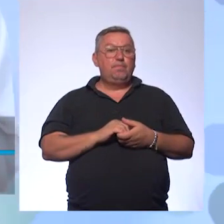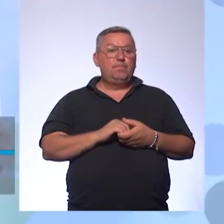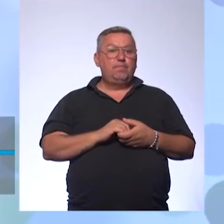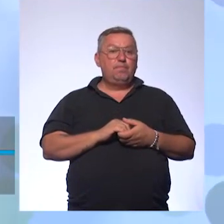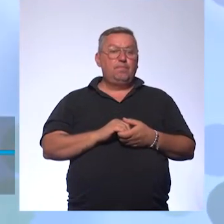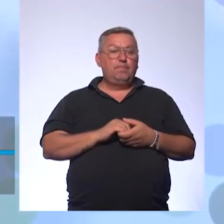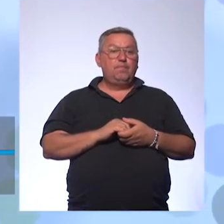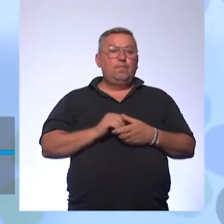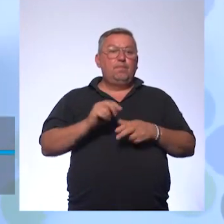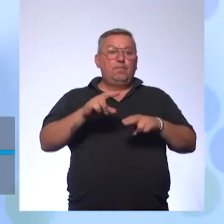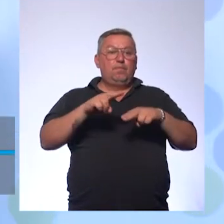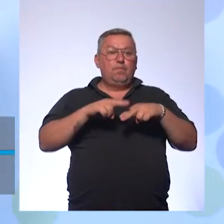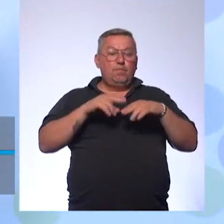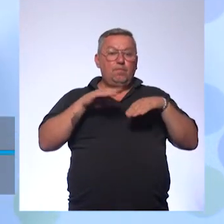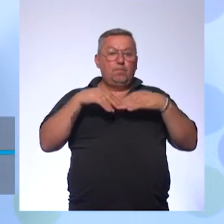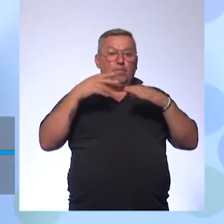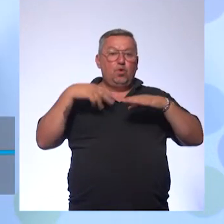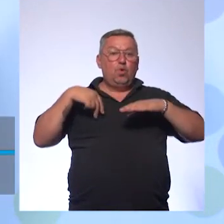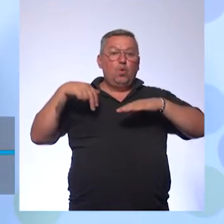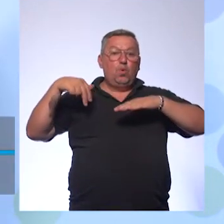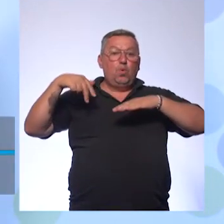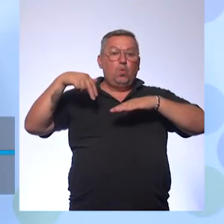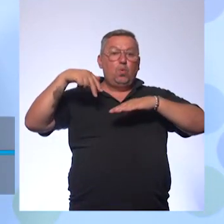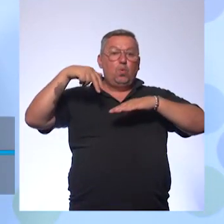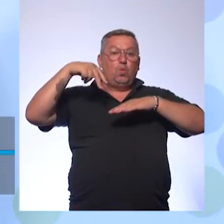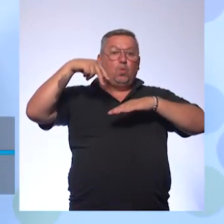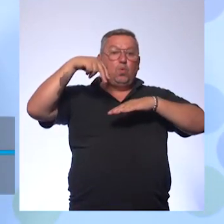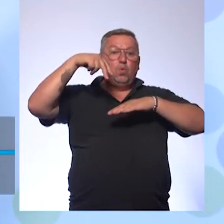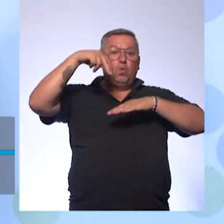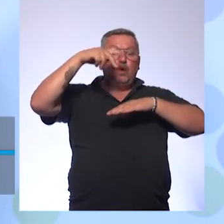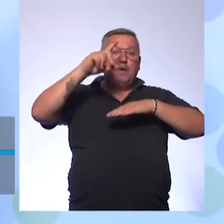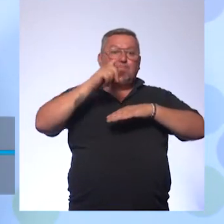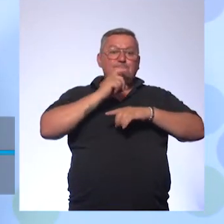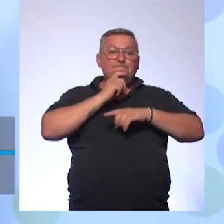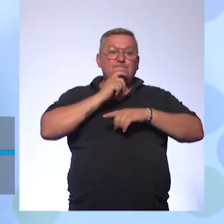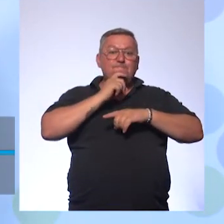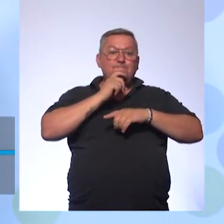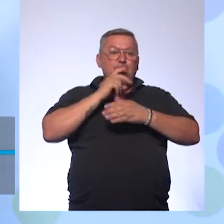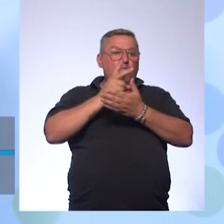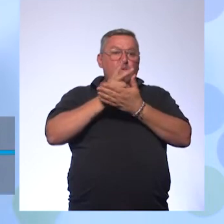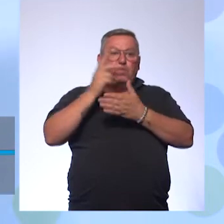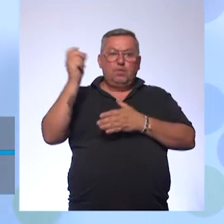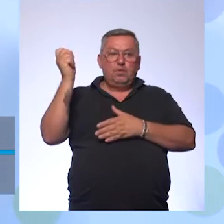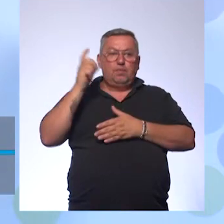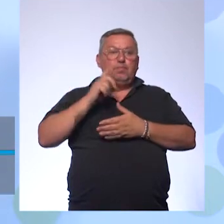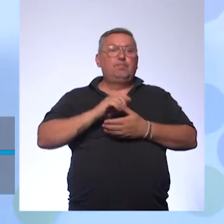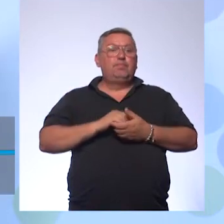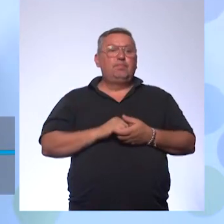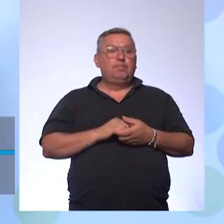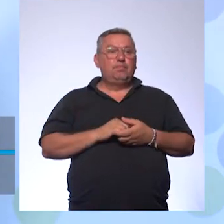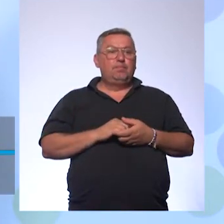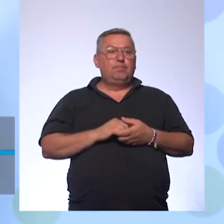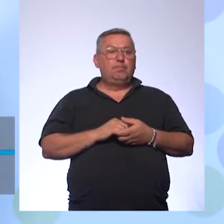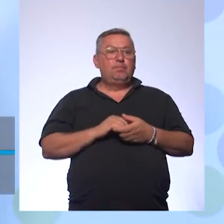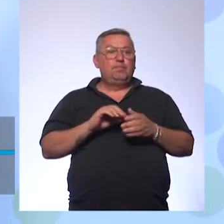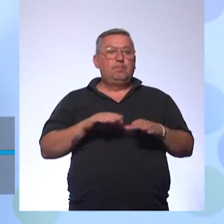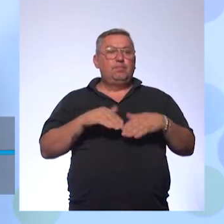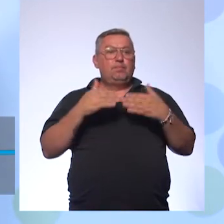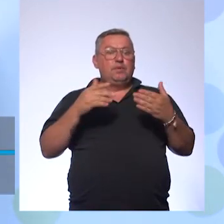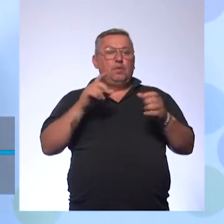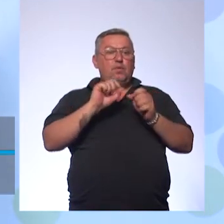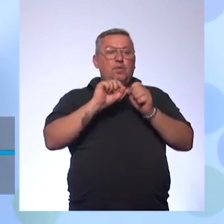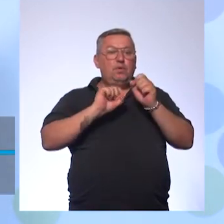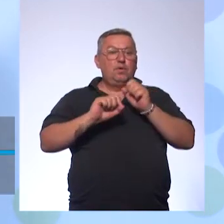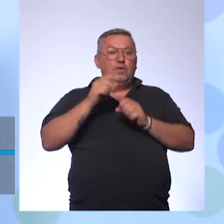não adianta eu falar só de umidade ou falar só de incidência solar mais queimada do que, por exemplo, em outros